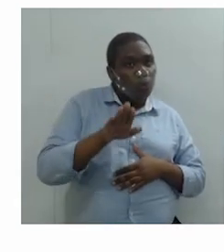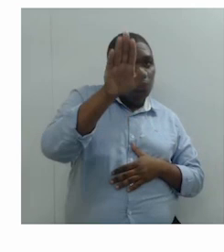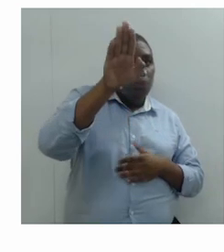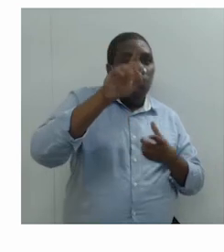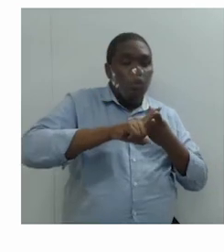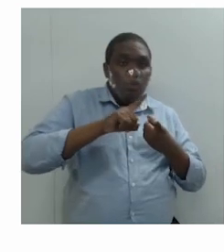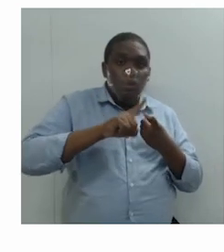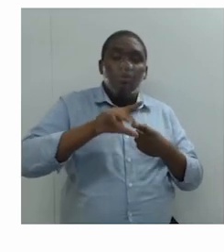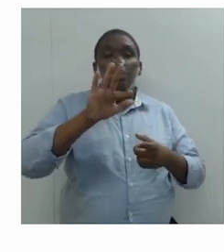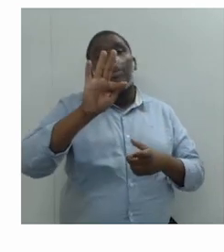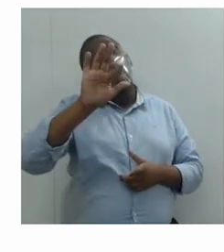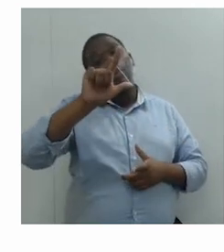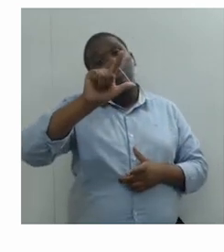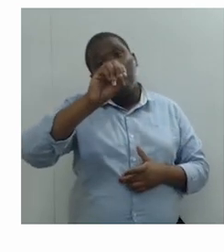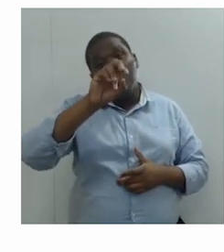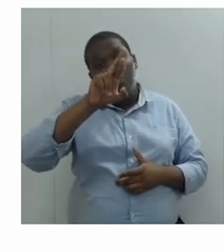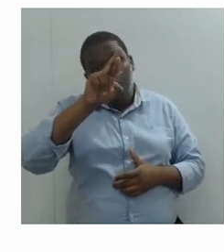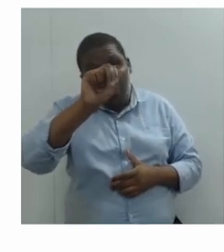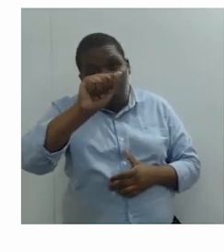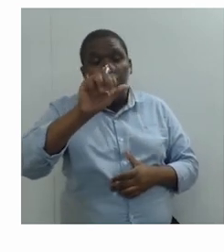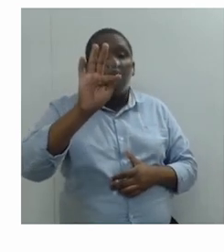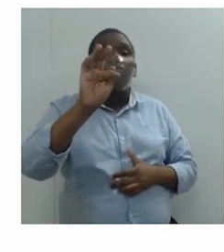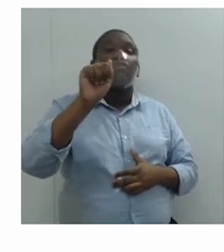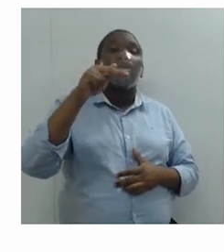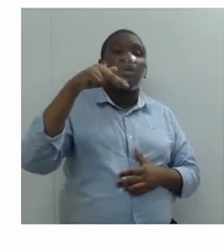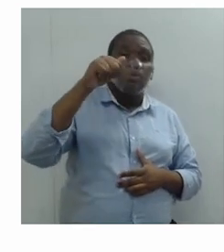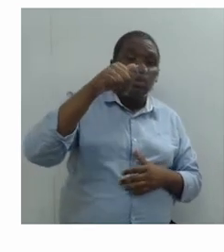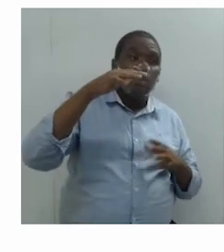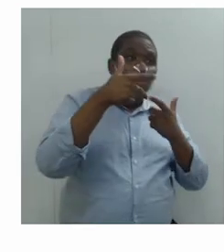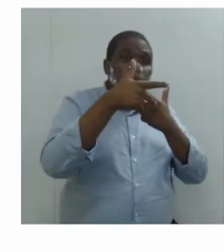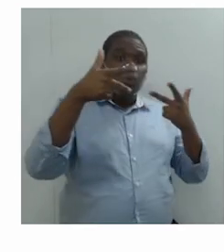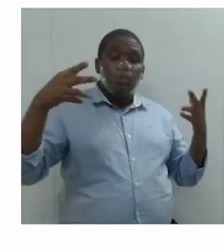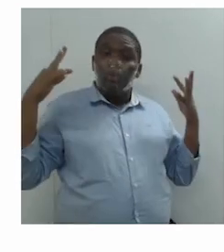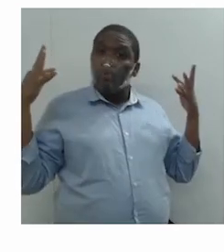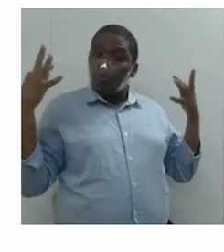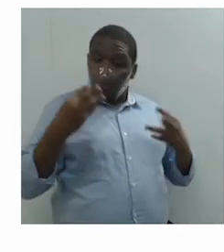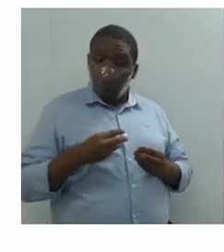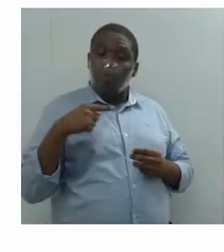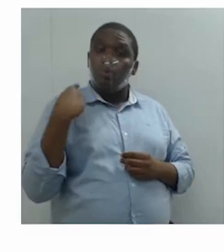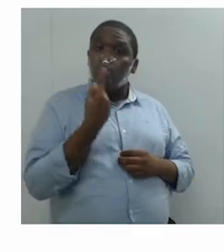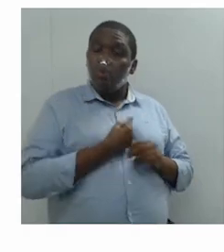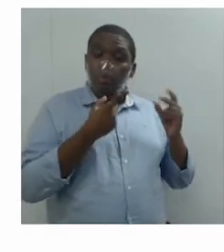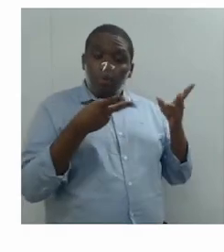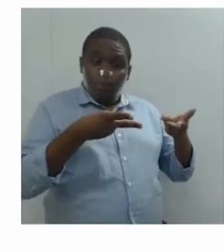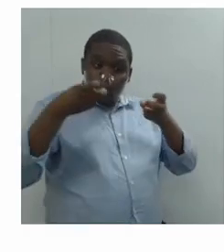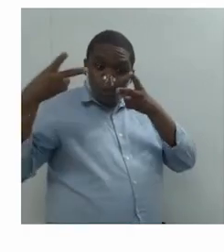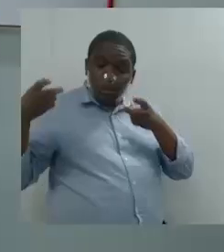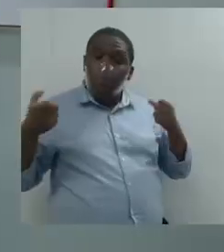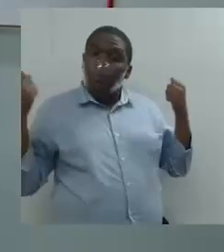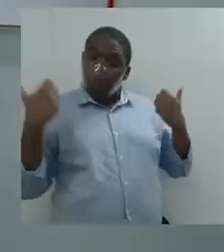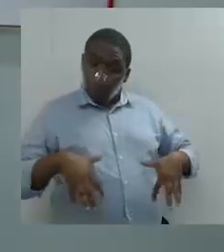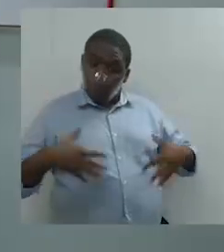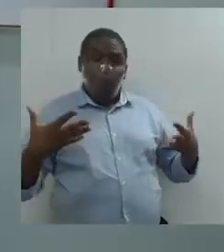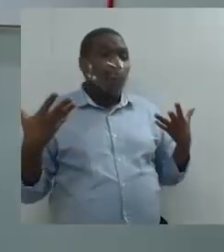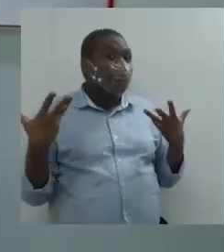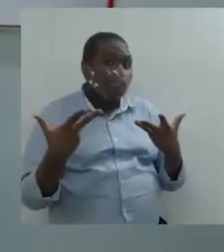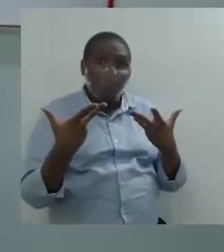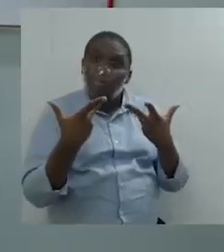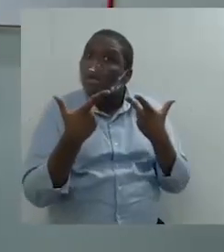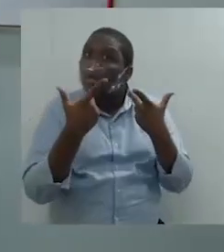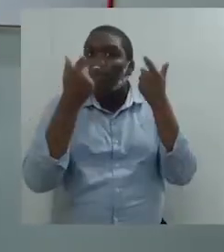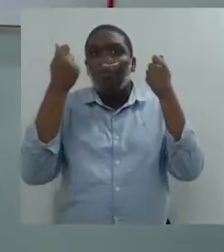flora e a fauna. Tudo aquilo que enriquece a nossa biodiversidade são esses